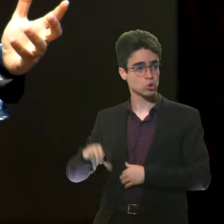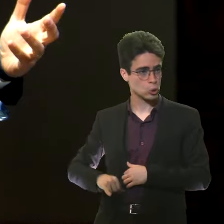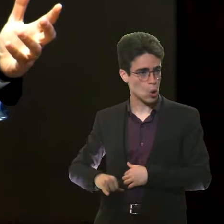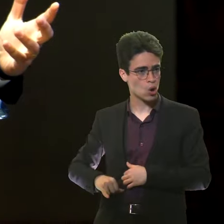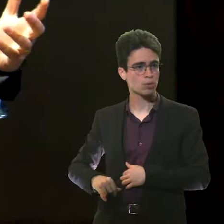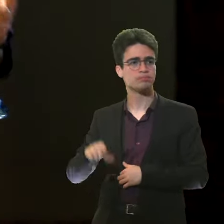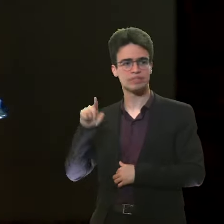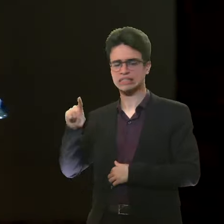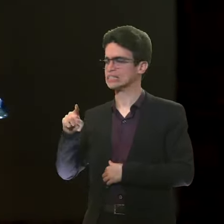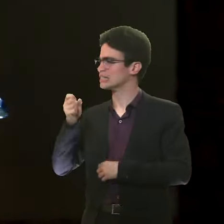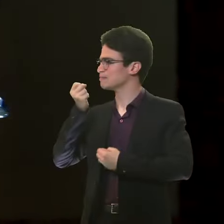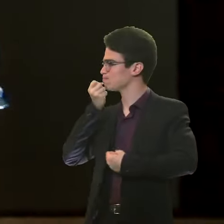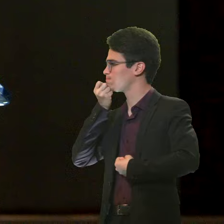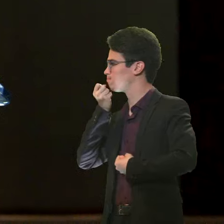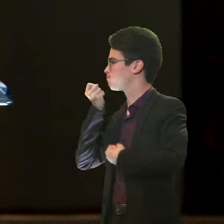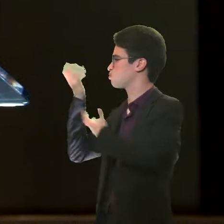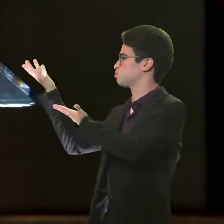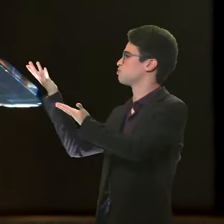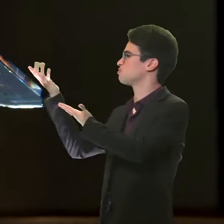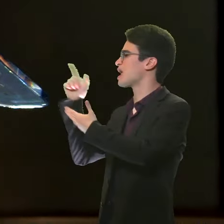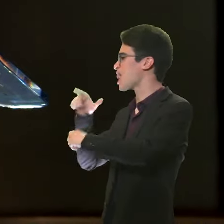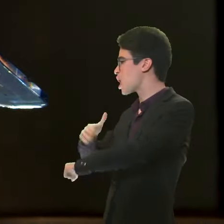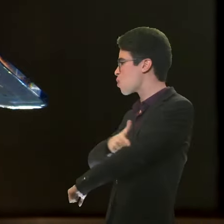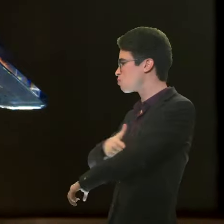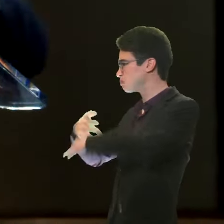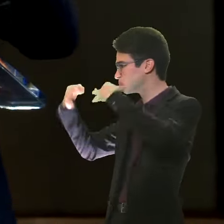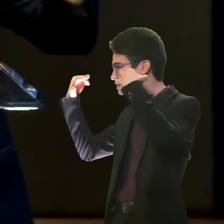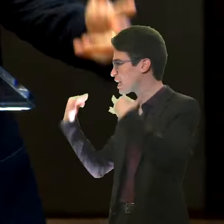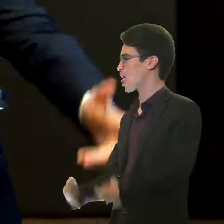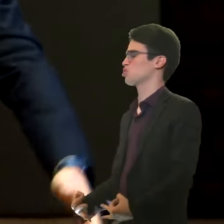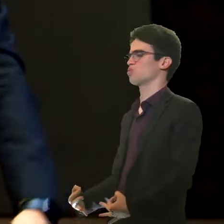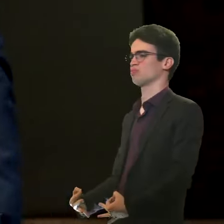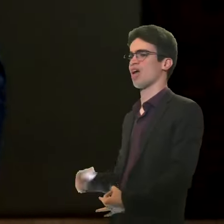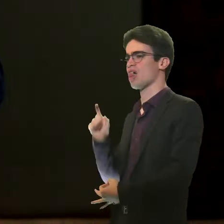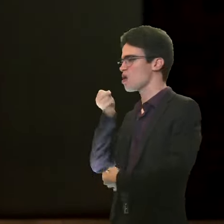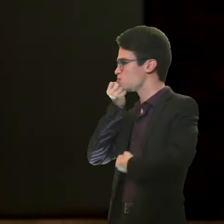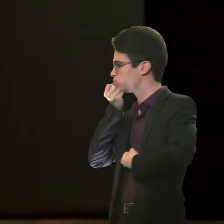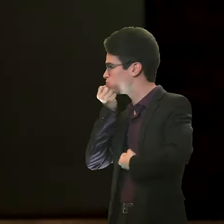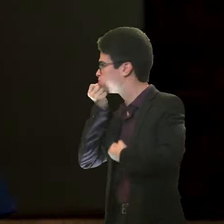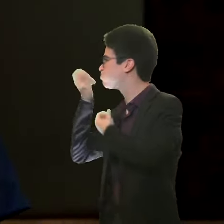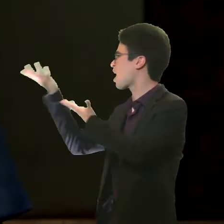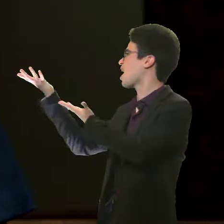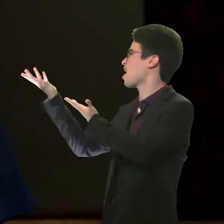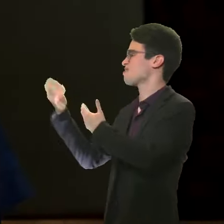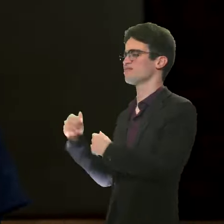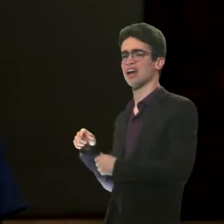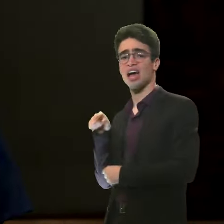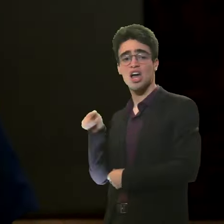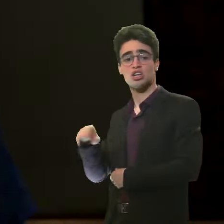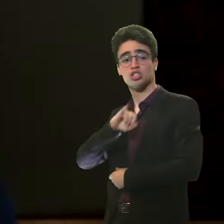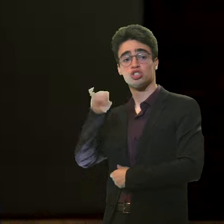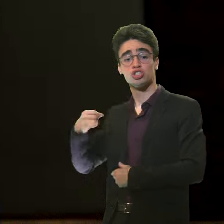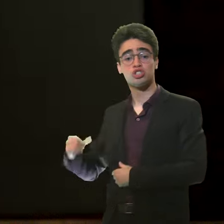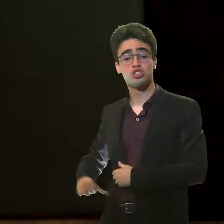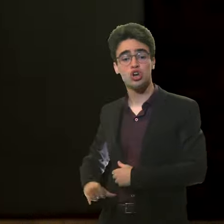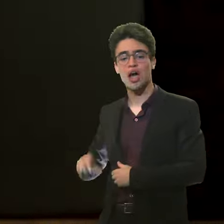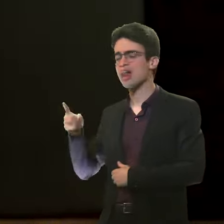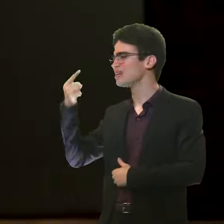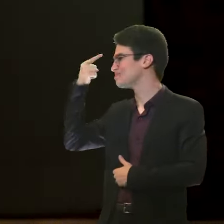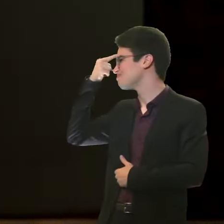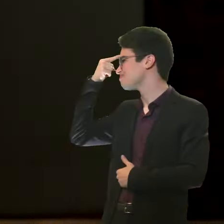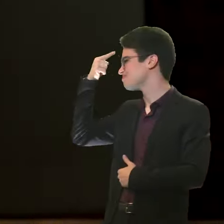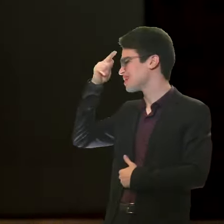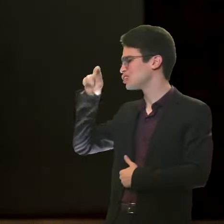Deus. Ele é honesto. Ele desabafa. Ele fala do que ele pensa sobre Deus e sobre